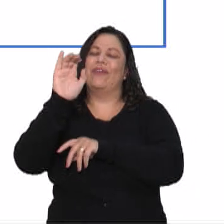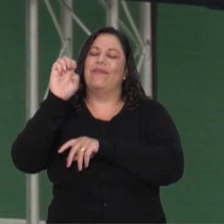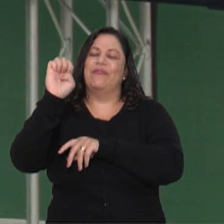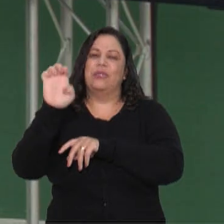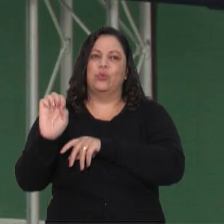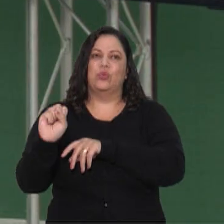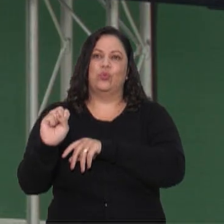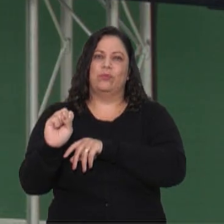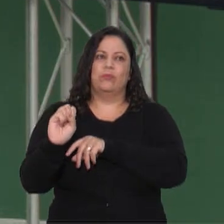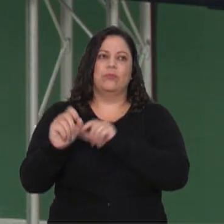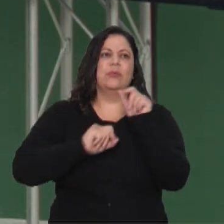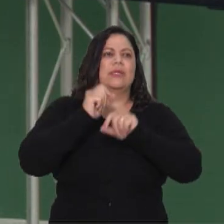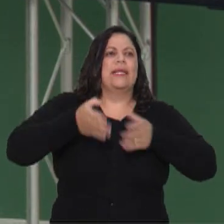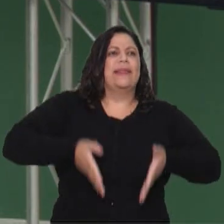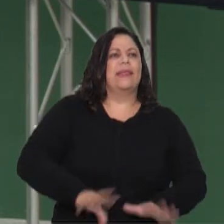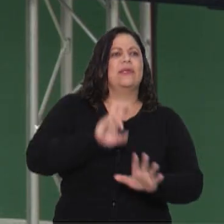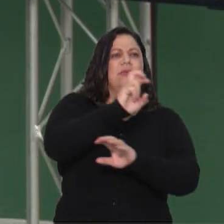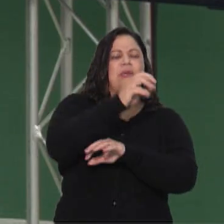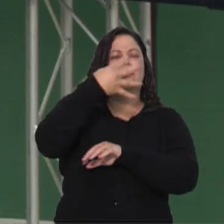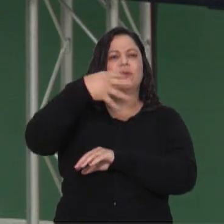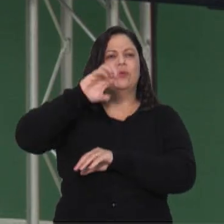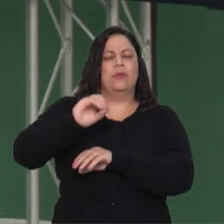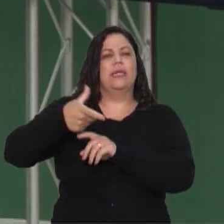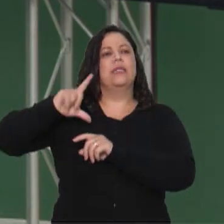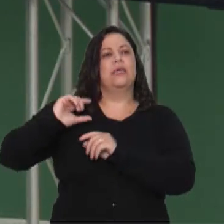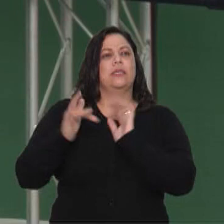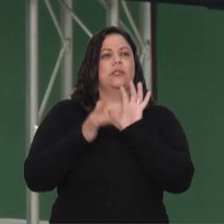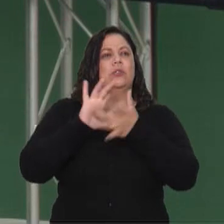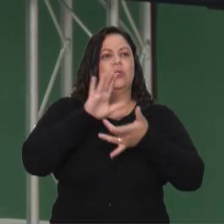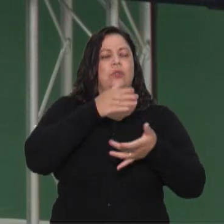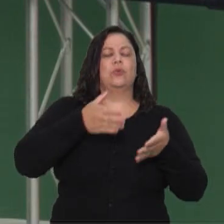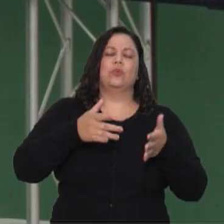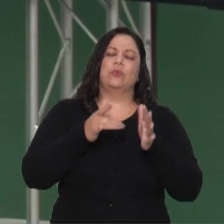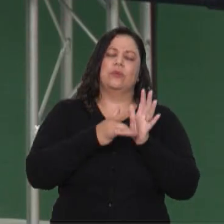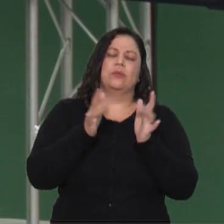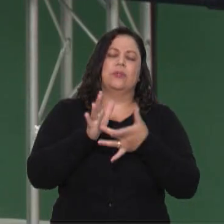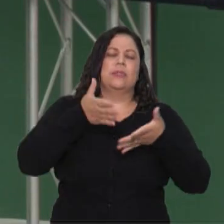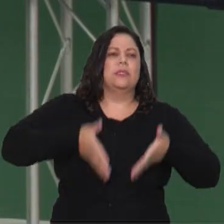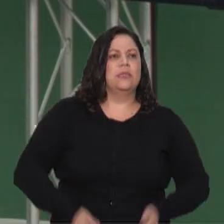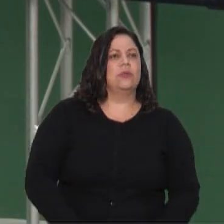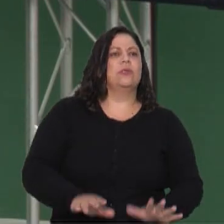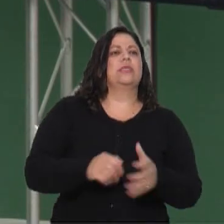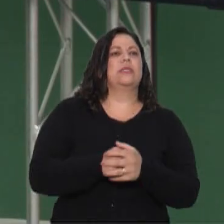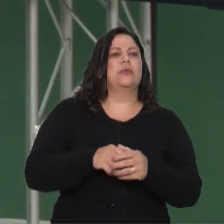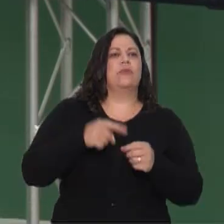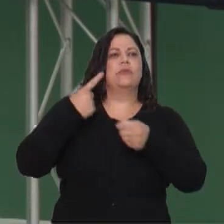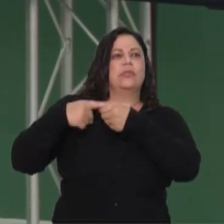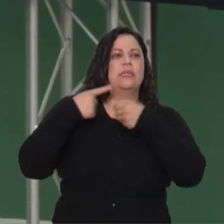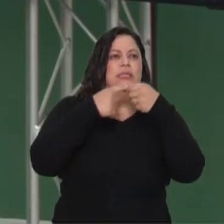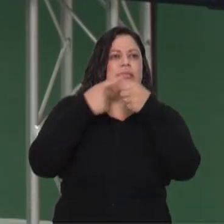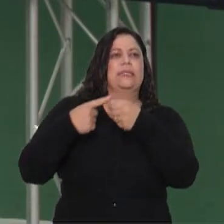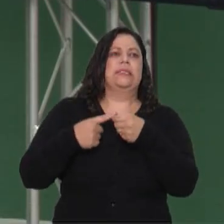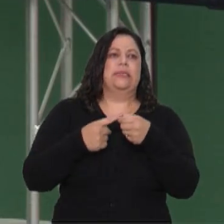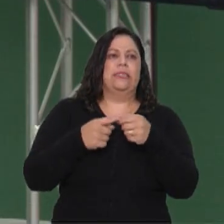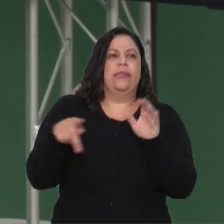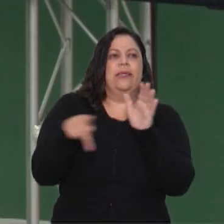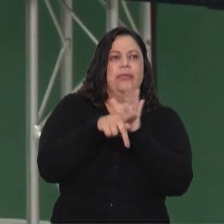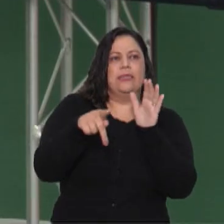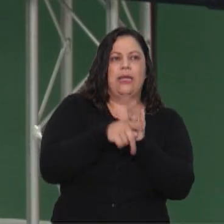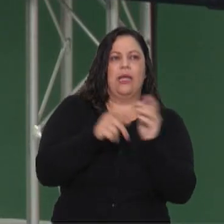Ou seja, Heráclito era descendente dos fundadores da cidade, dos primeiros a habitarem a cidade.